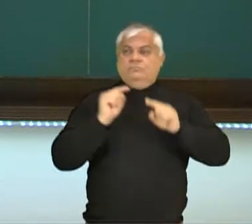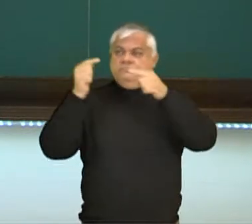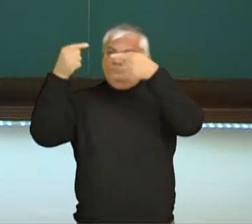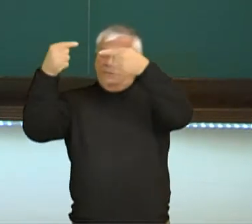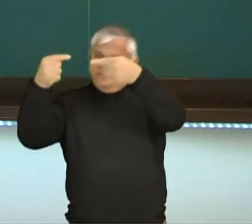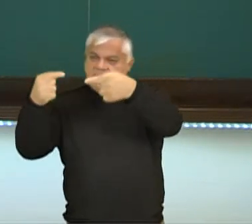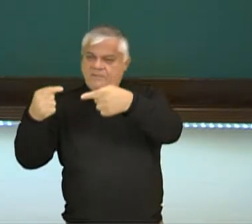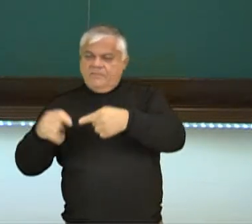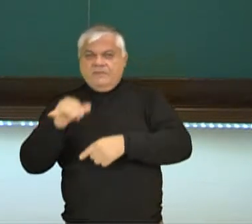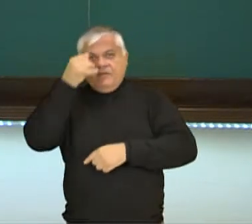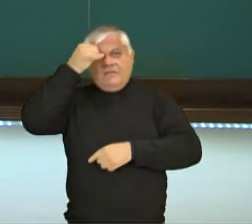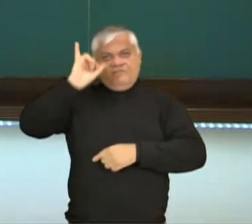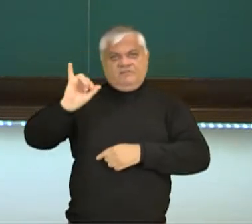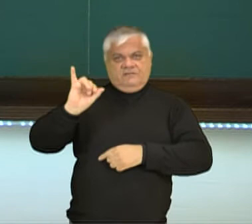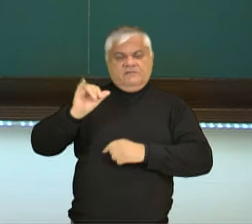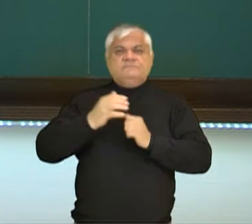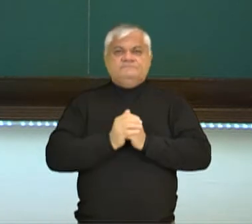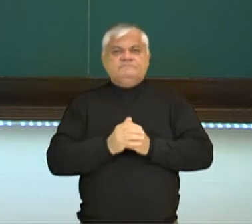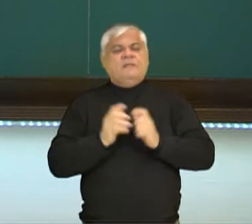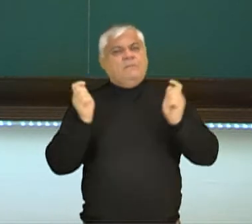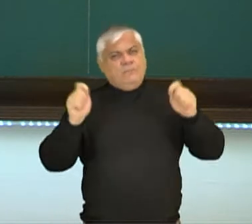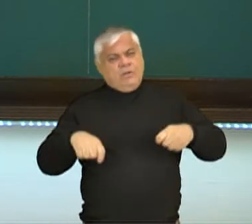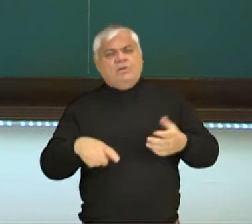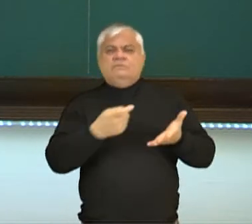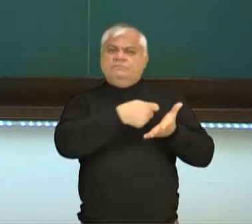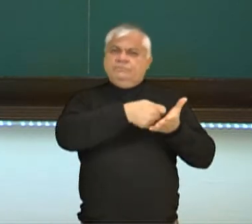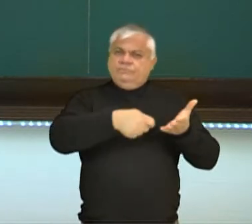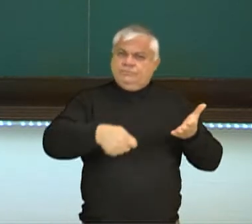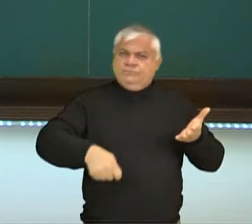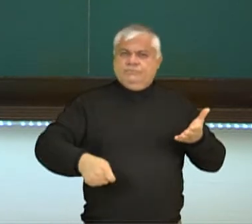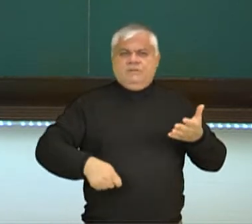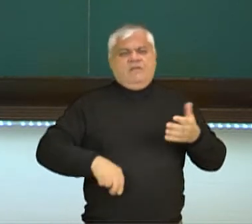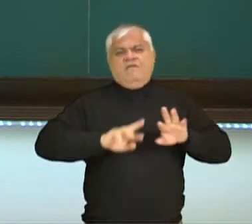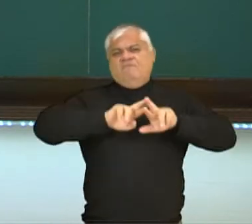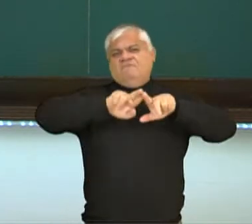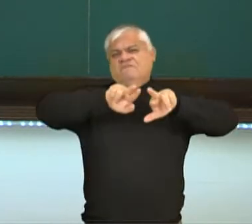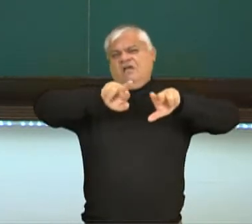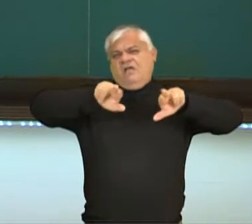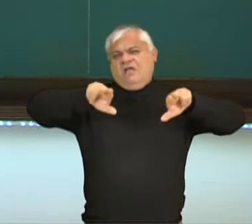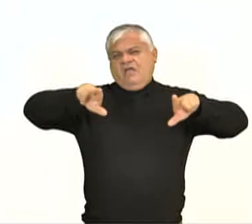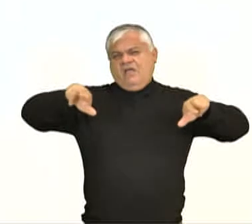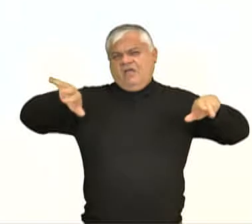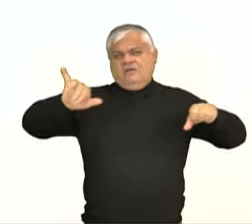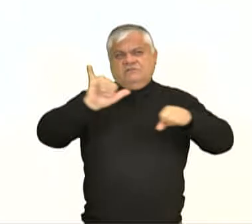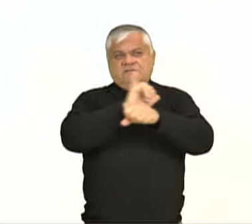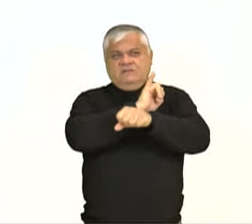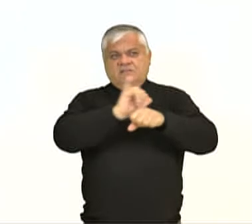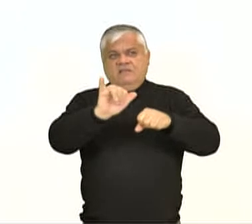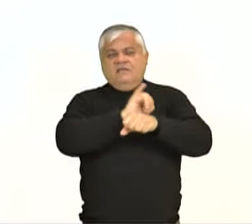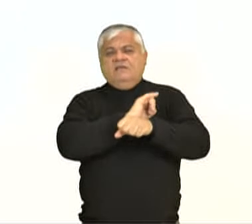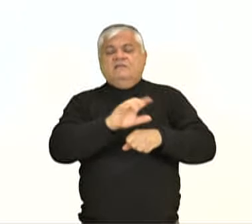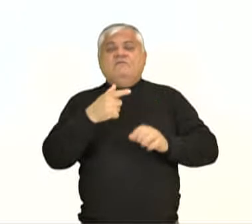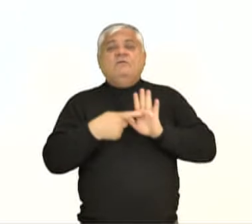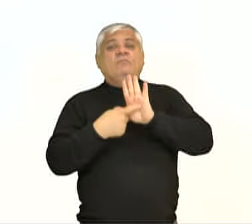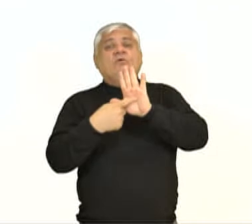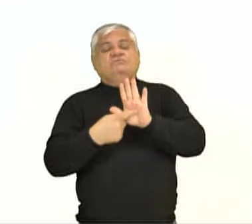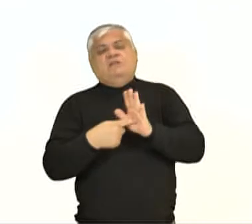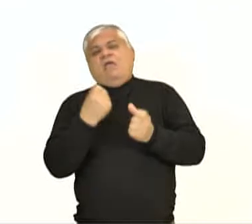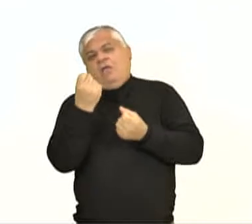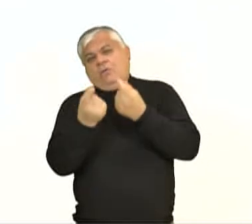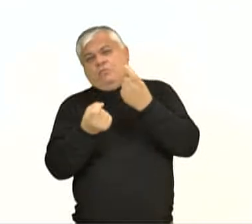evitar os indesejáveis, né? Pode ter escrito aí vários comportamentos, várias estratégias. Trago alguns aqui para vocês,